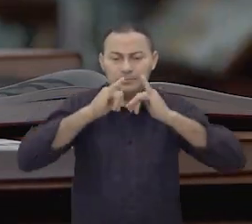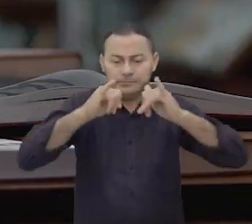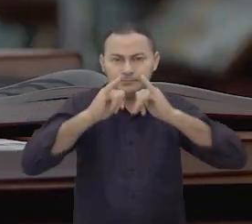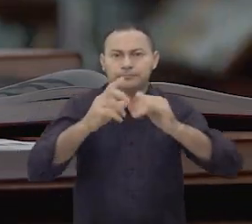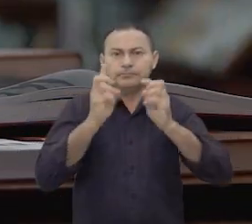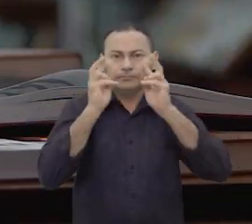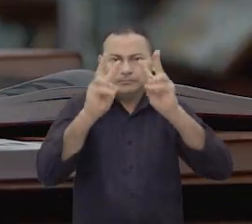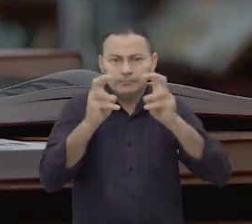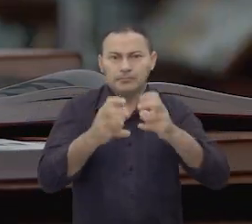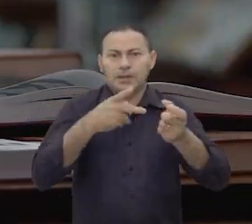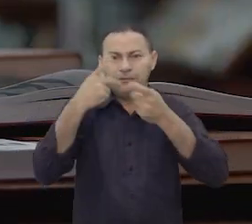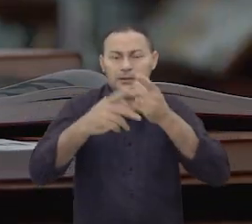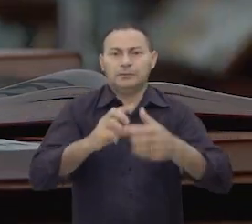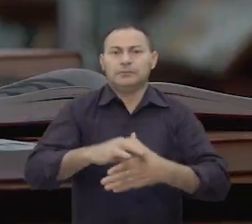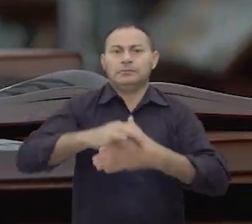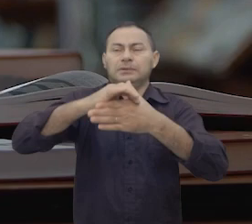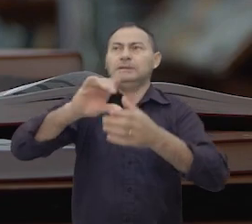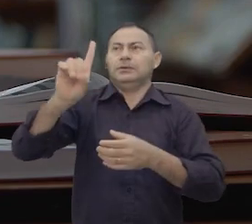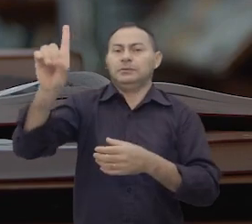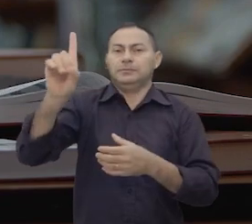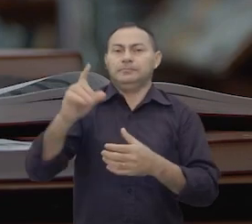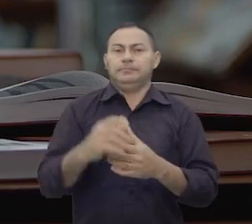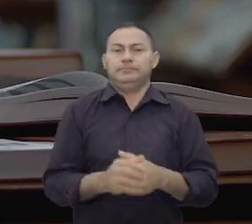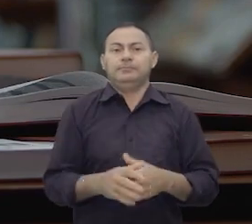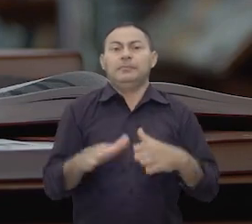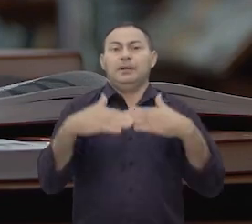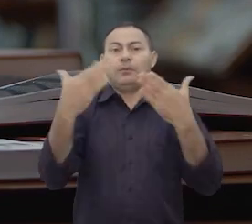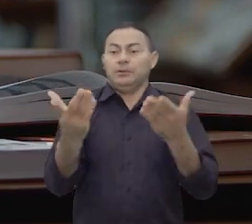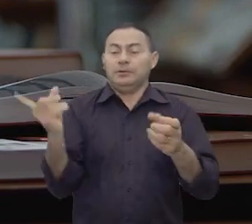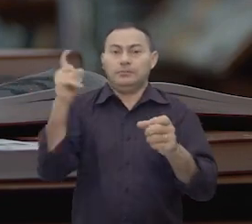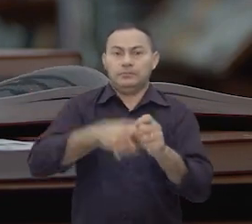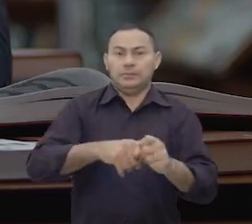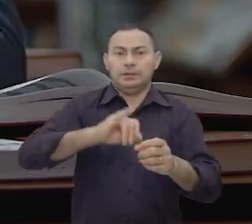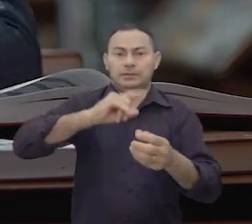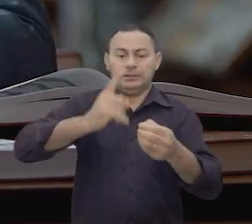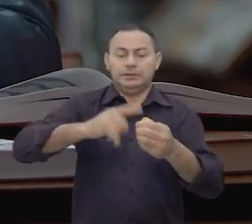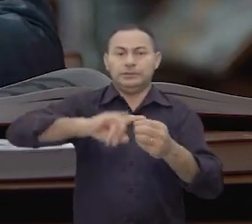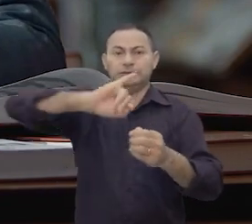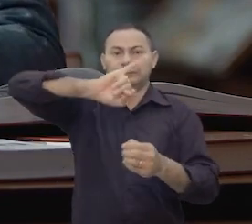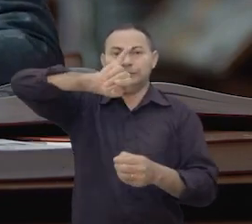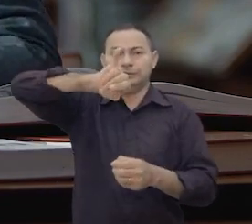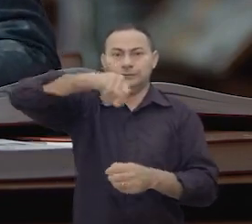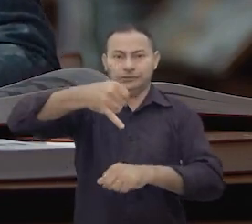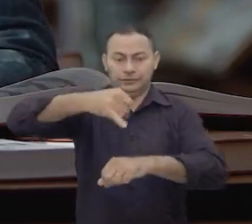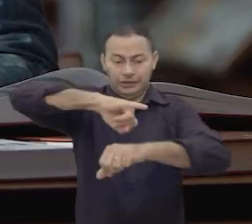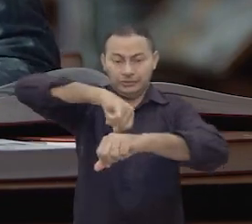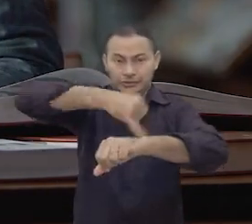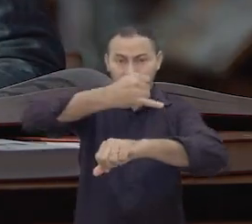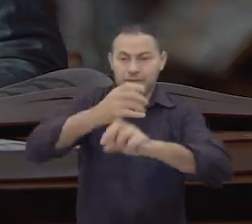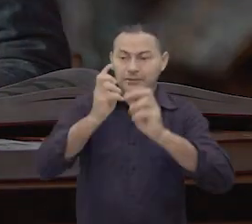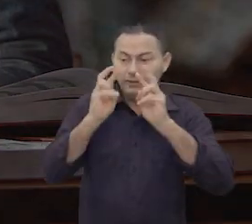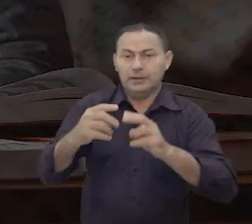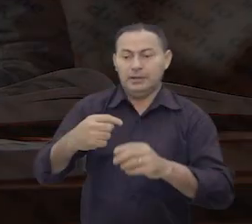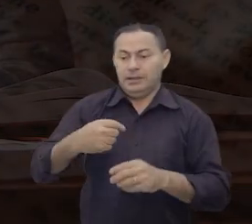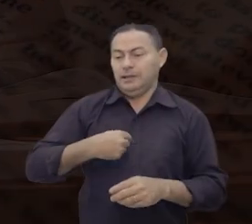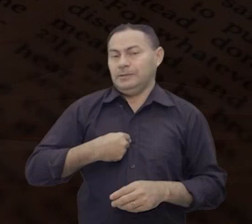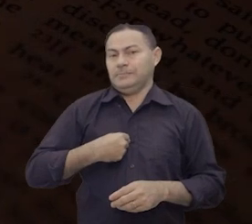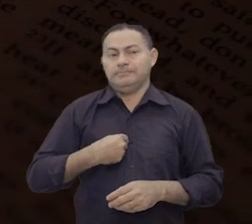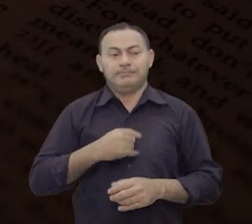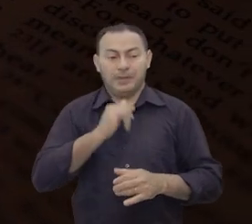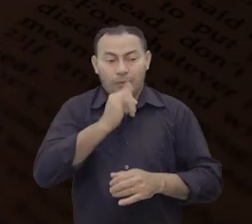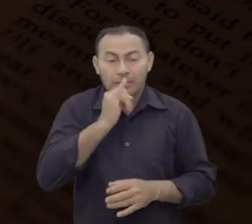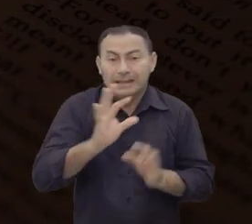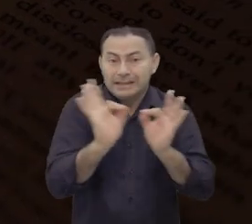sempre divulga sua visão a respeito da obra de Deus. Quando ele voltou para Jerusalém, nós lemos o seguinte, eu